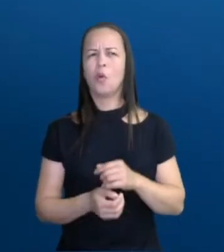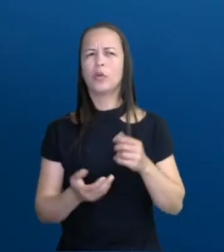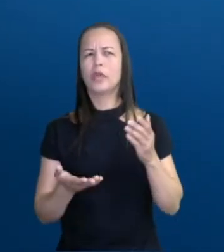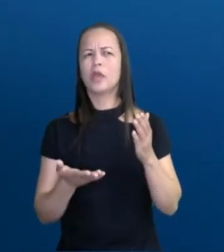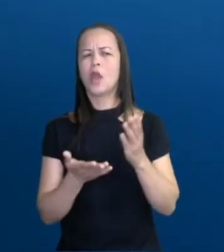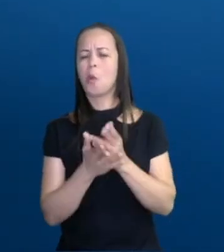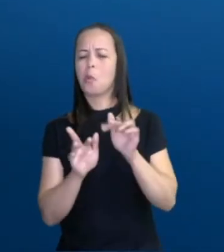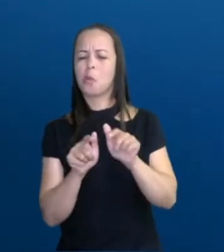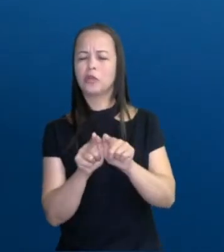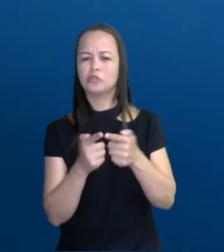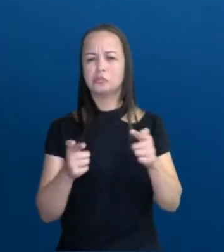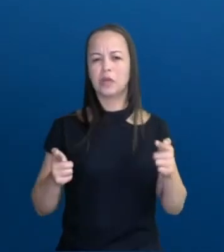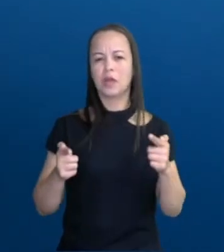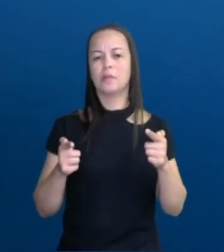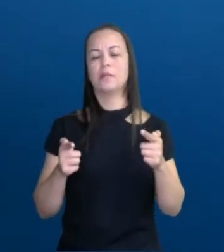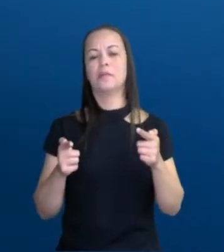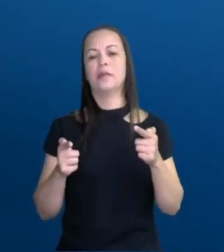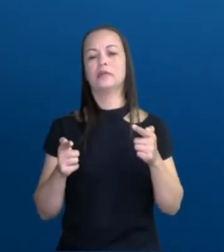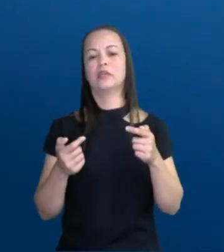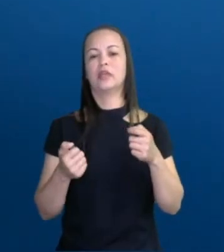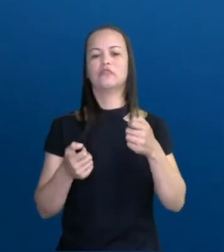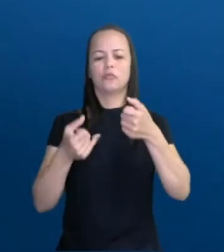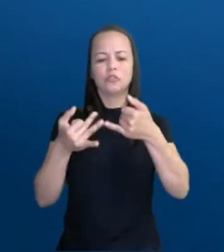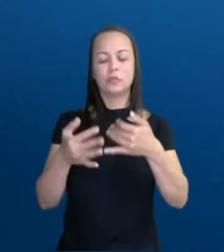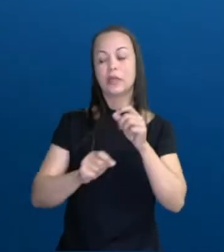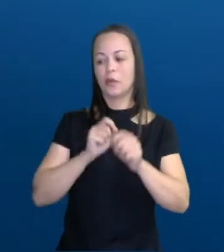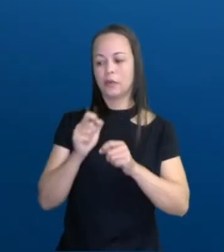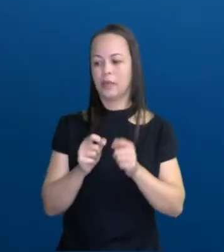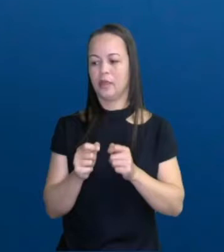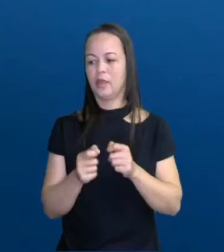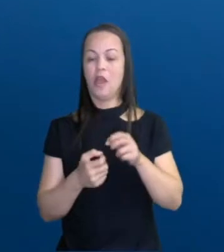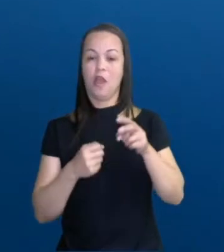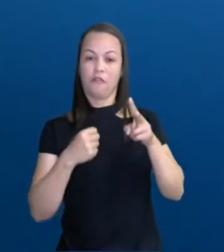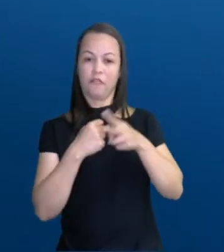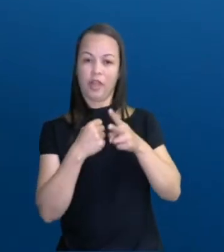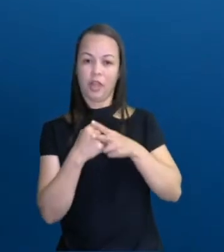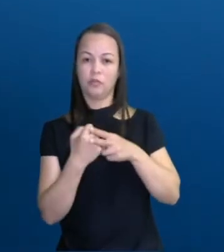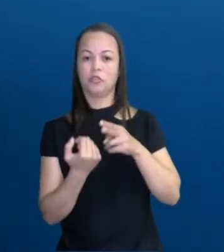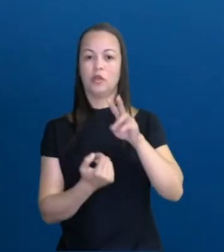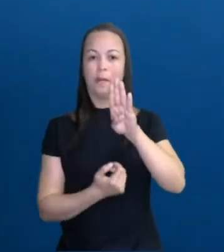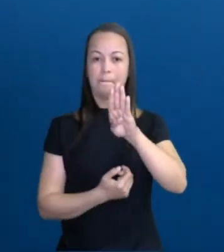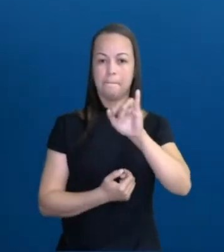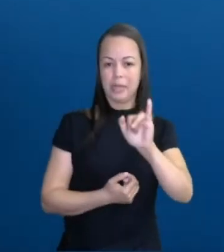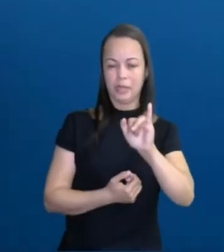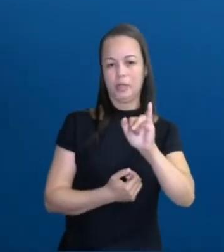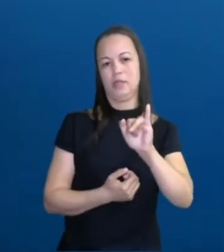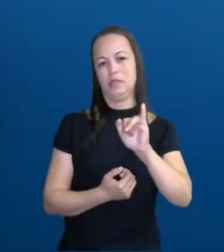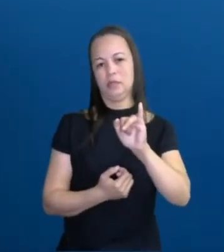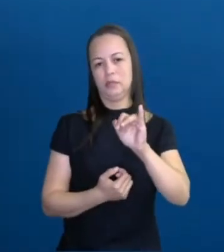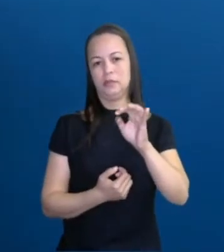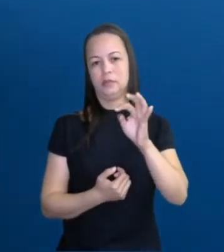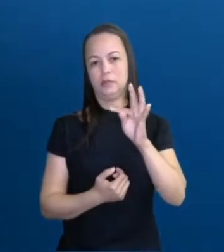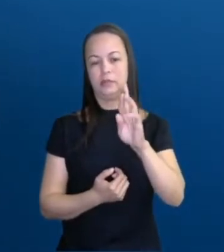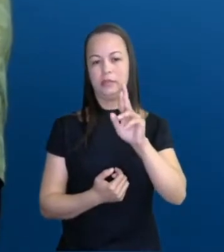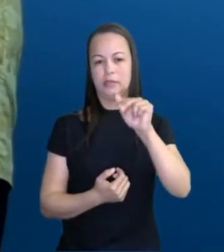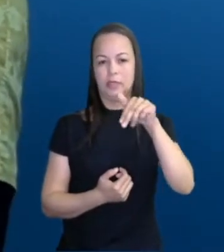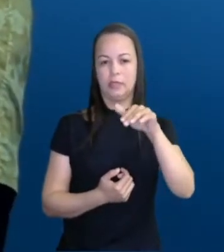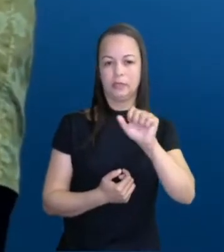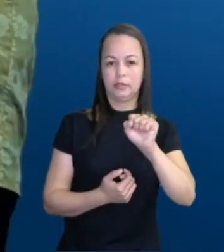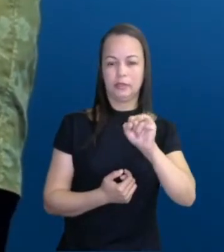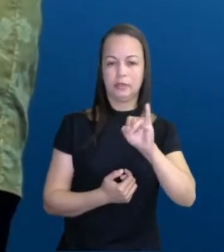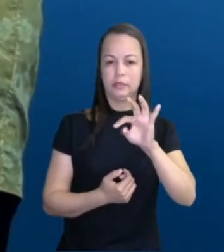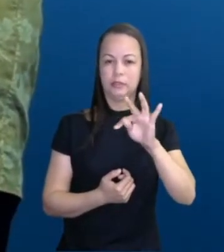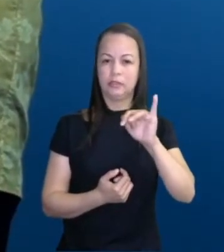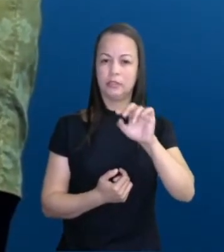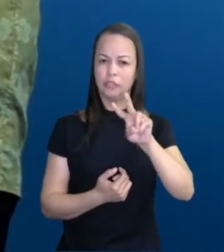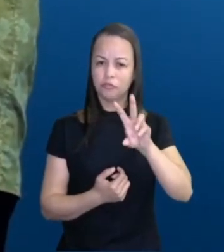vão chamar de verbos bitransitivos. Por que isso? Porque eles recebem dois complementos, ou seja,